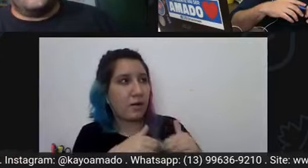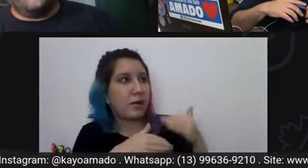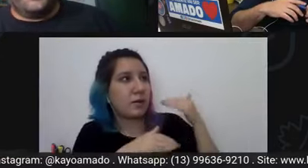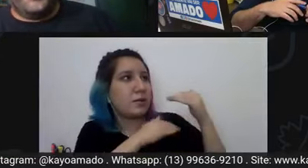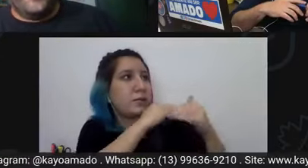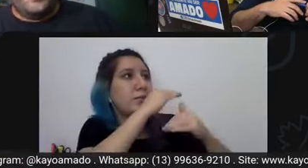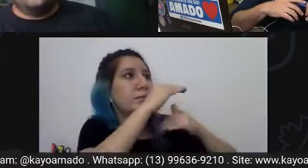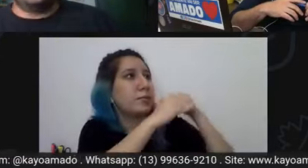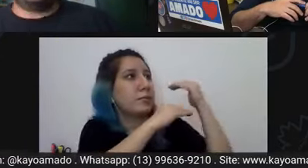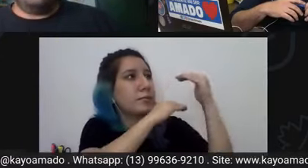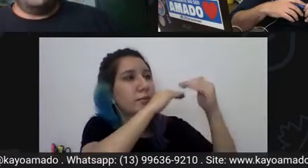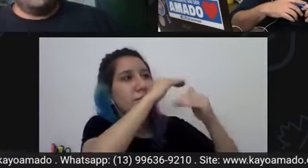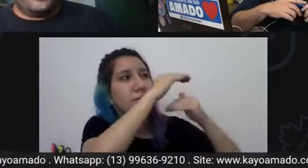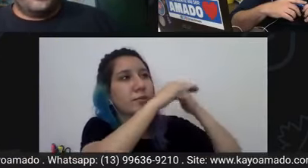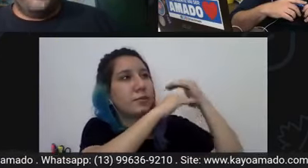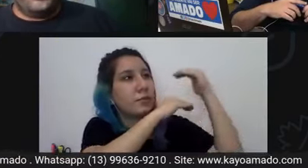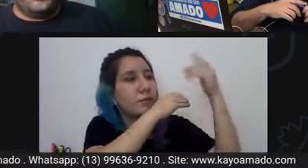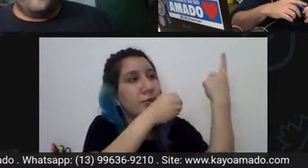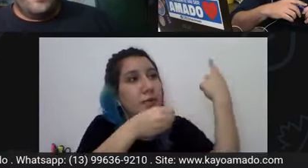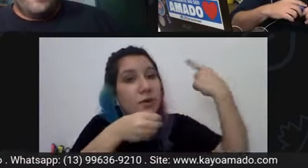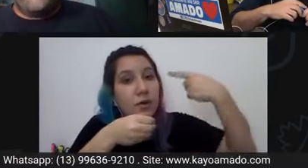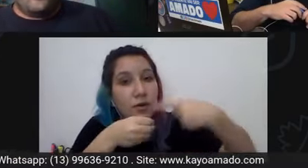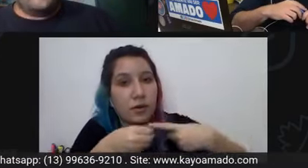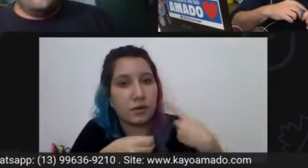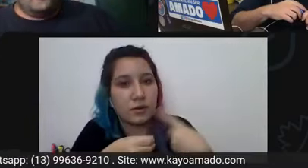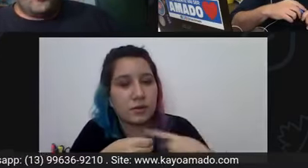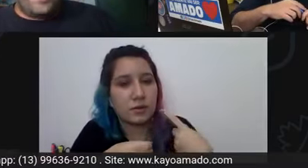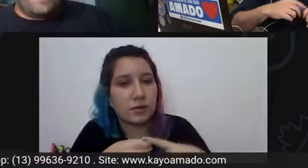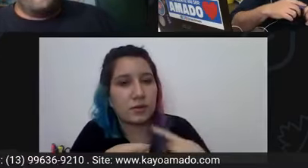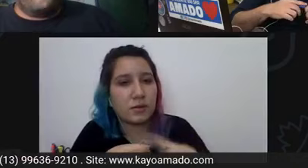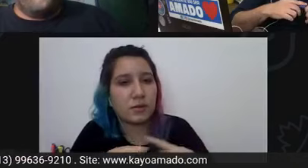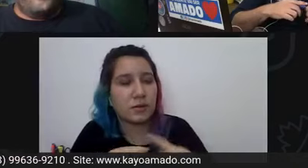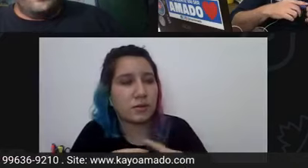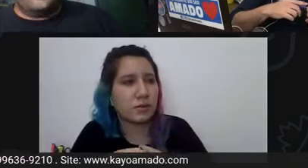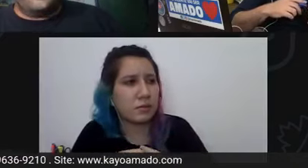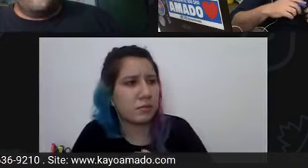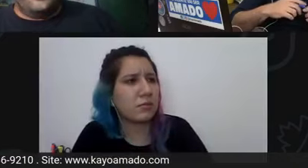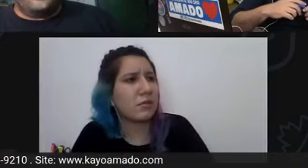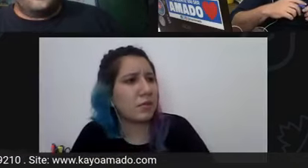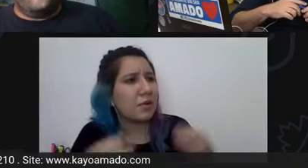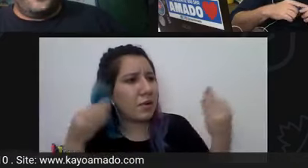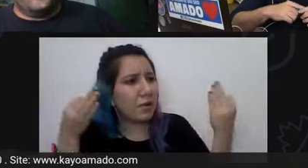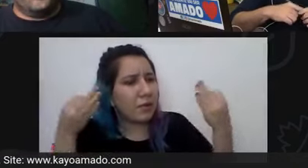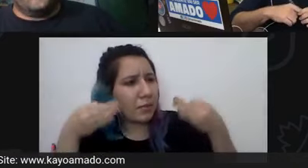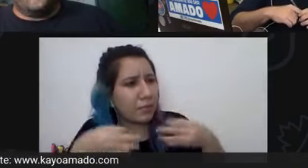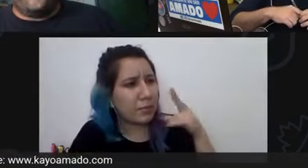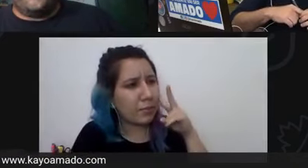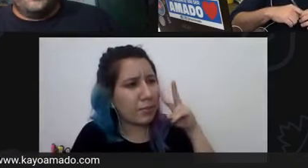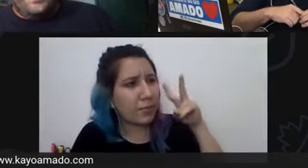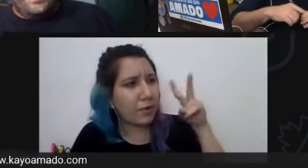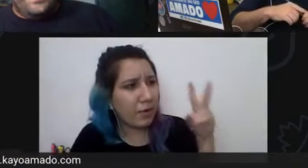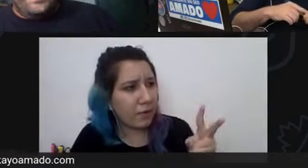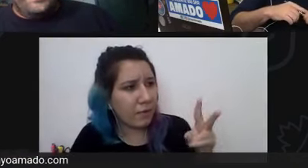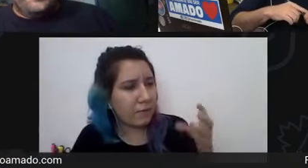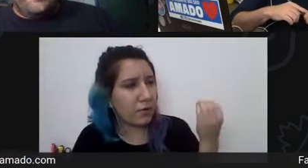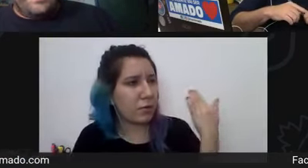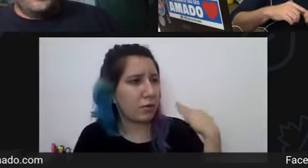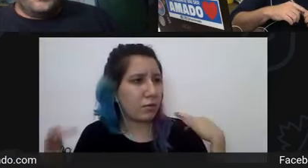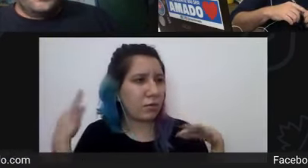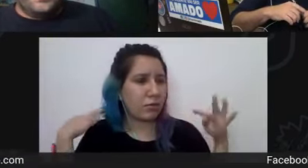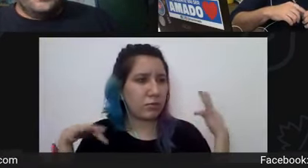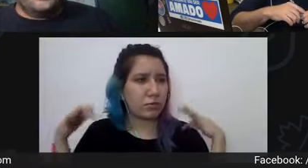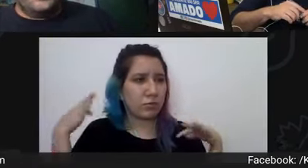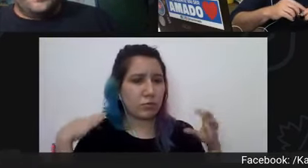gestão participativa e orçamento participativa. Para nós é muito claro, por viver essa atividade de turismo de forma na